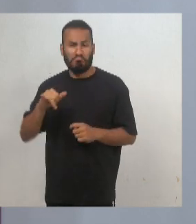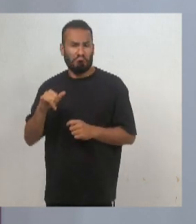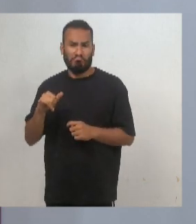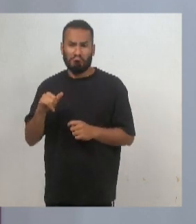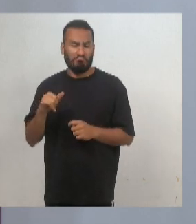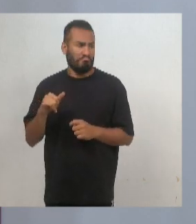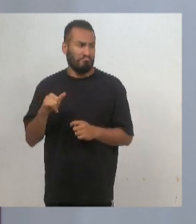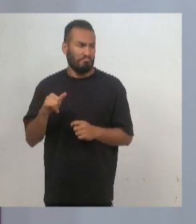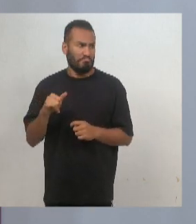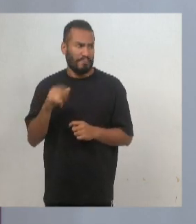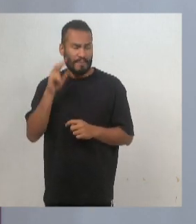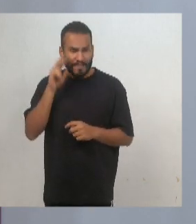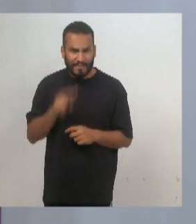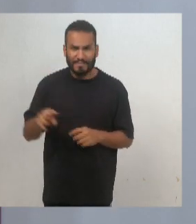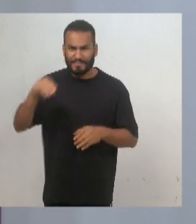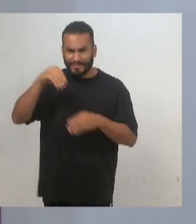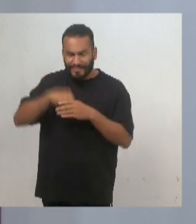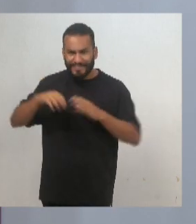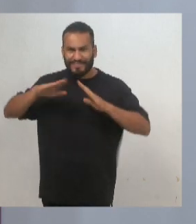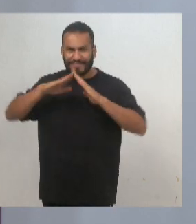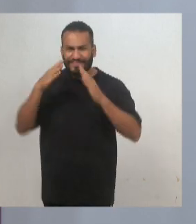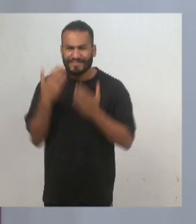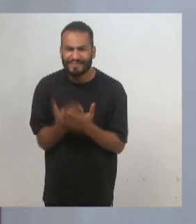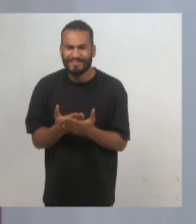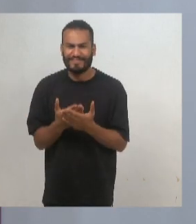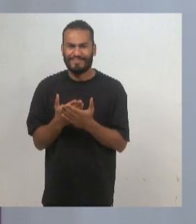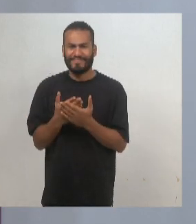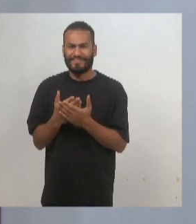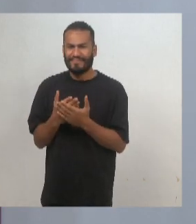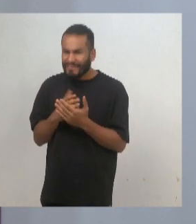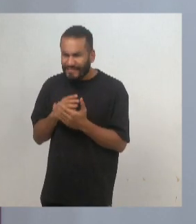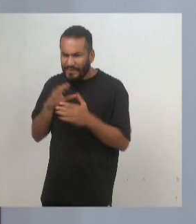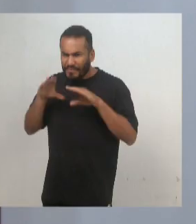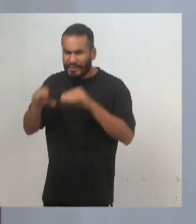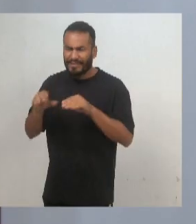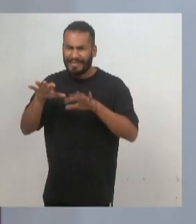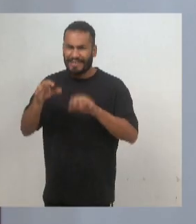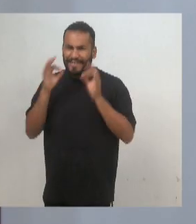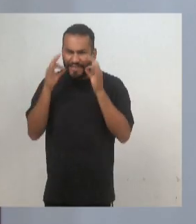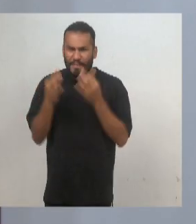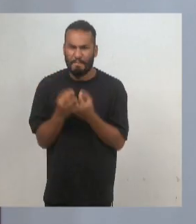for vista na escola, abordada ali,